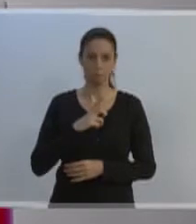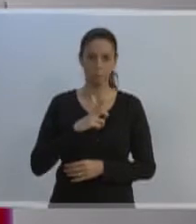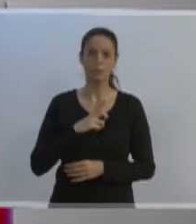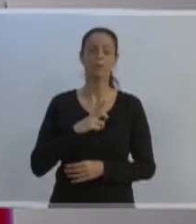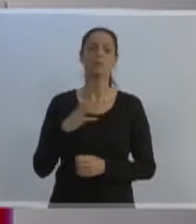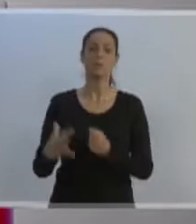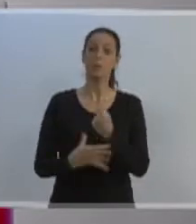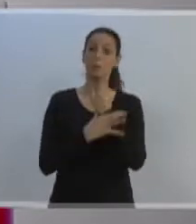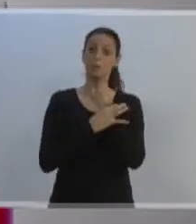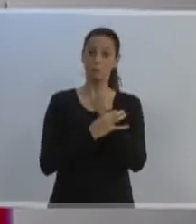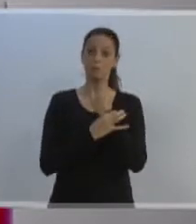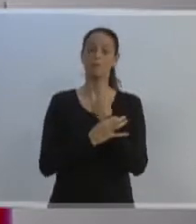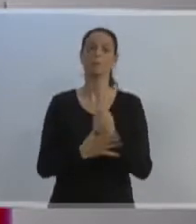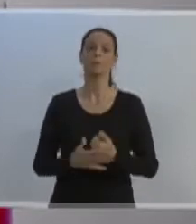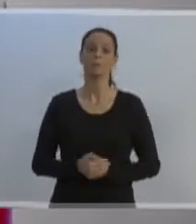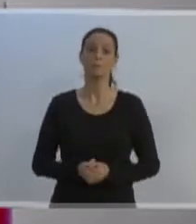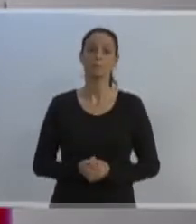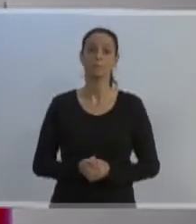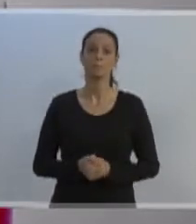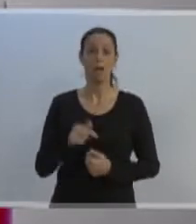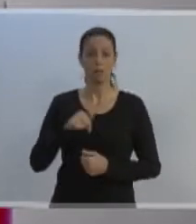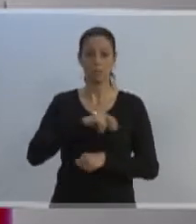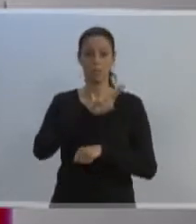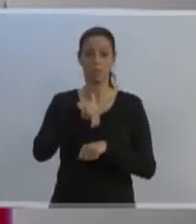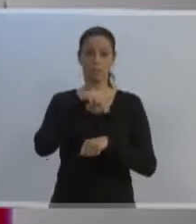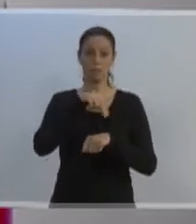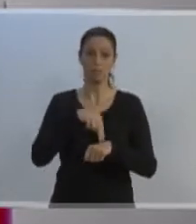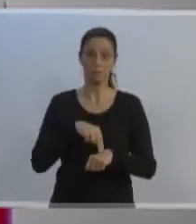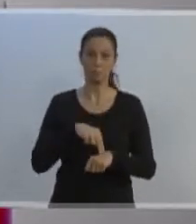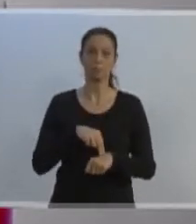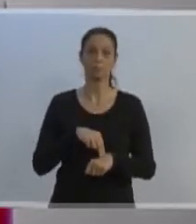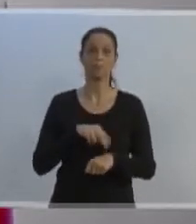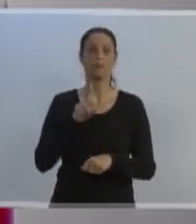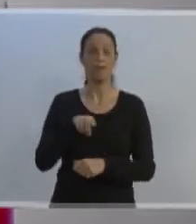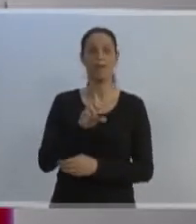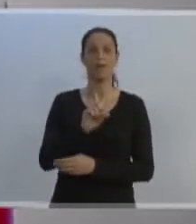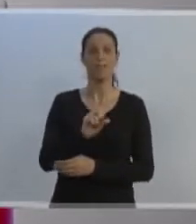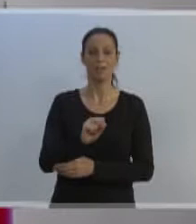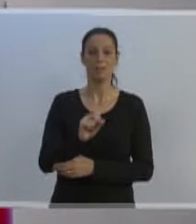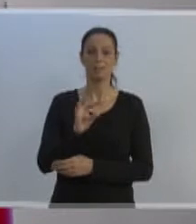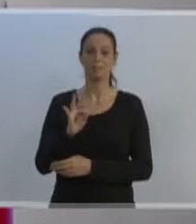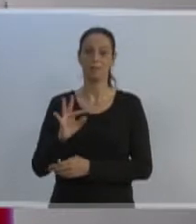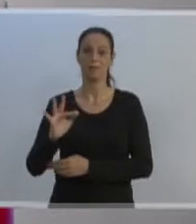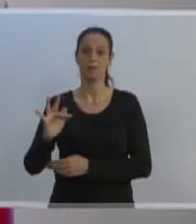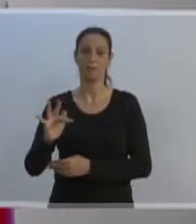pela mais alta corte da nossa nação, ou seja, o Supremo Tribunal